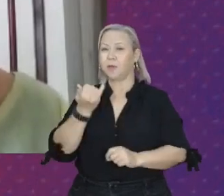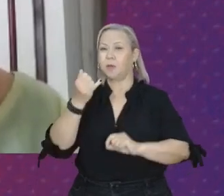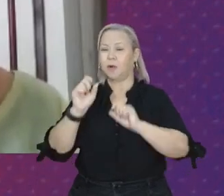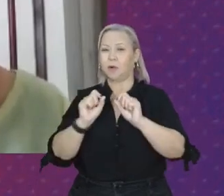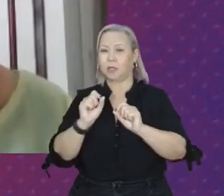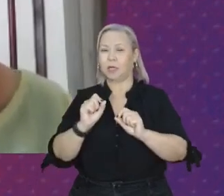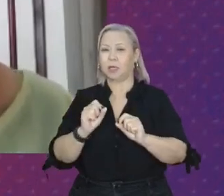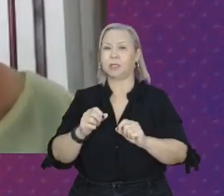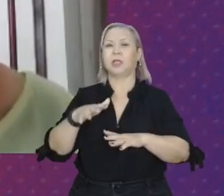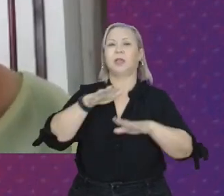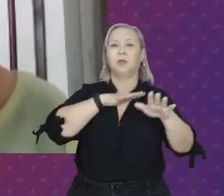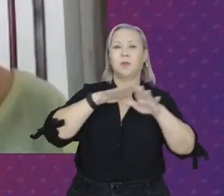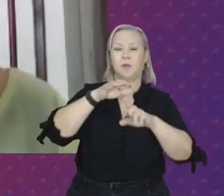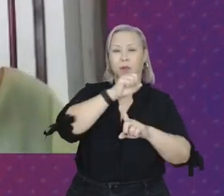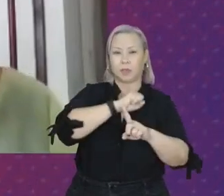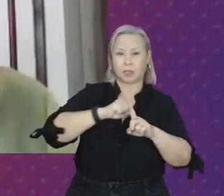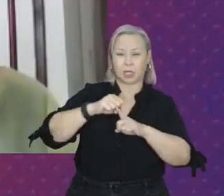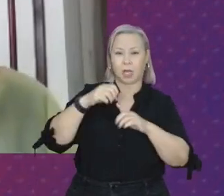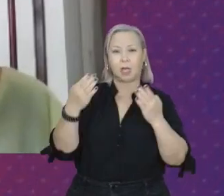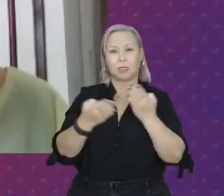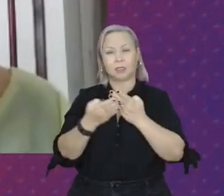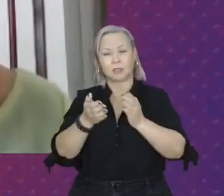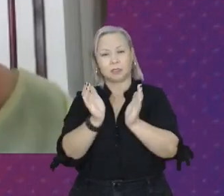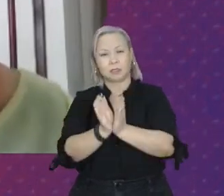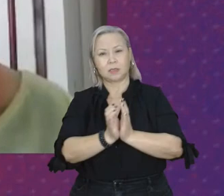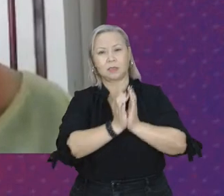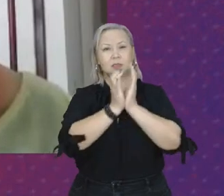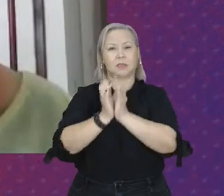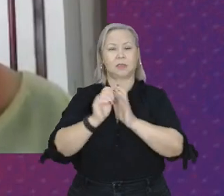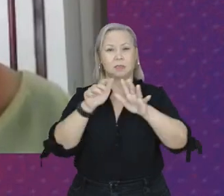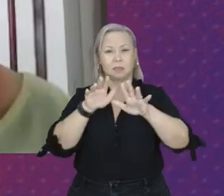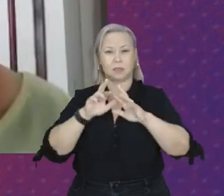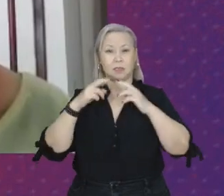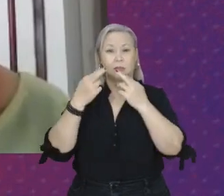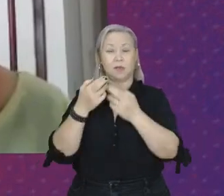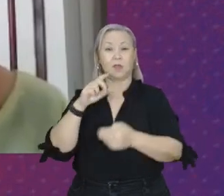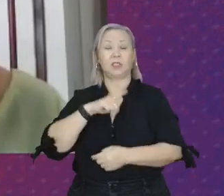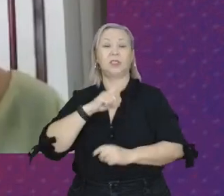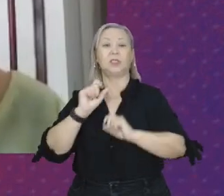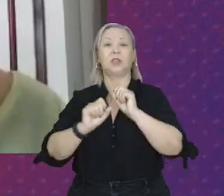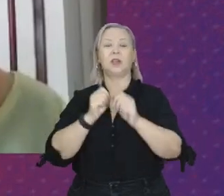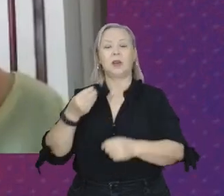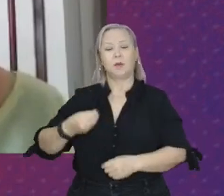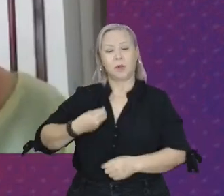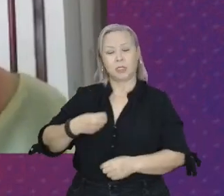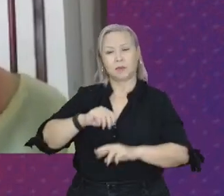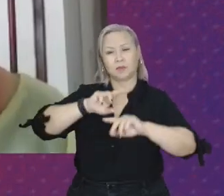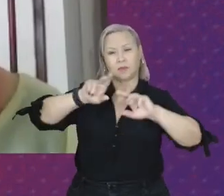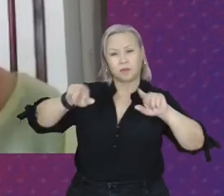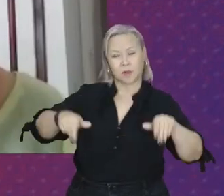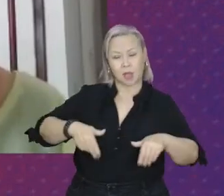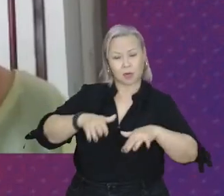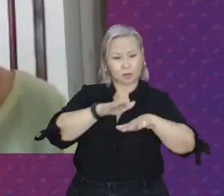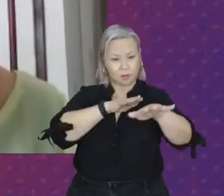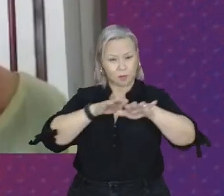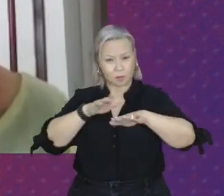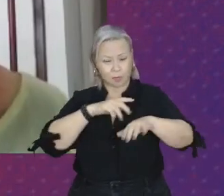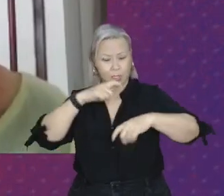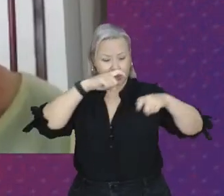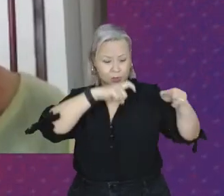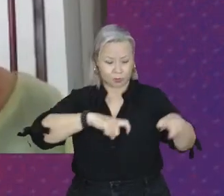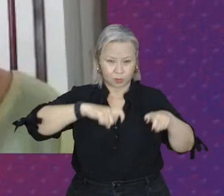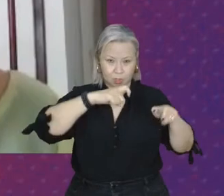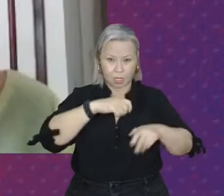movimentos sociais, de redes e fóruns, e aí tivemos presentes vários movimentos do campo,